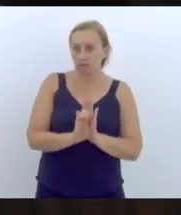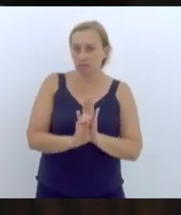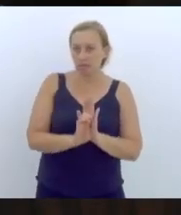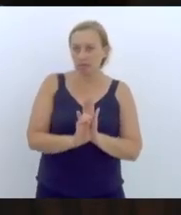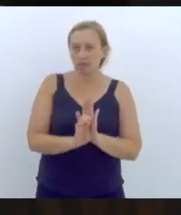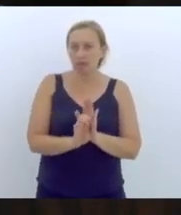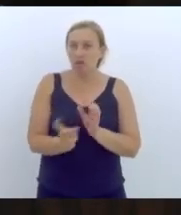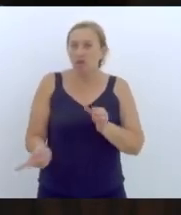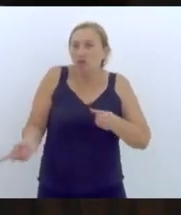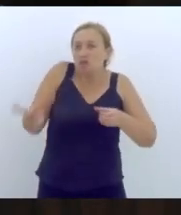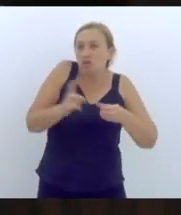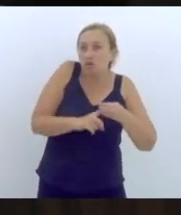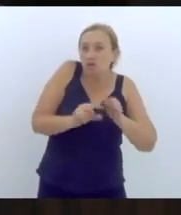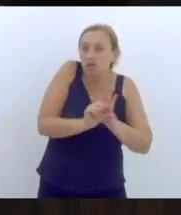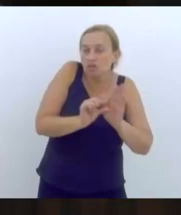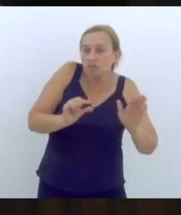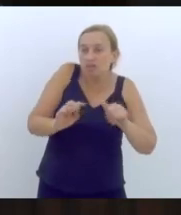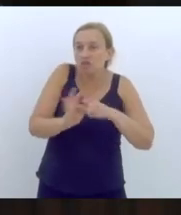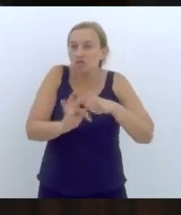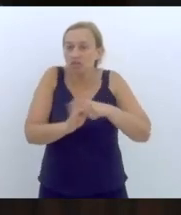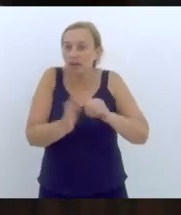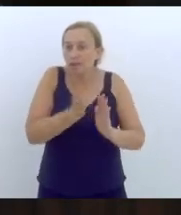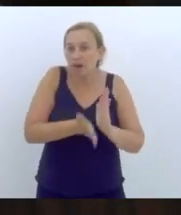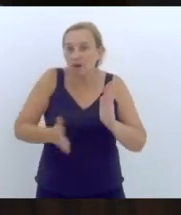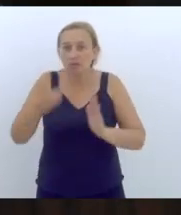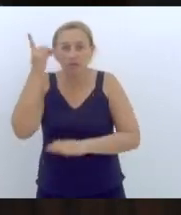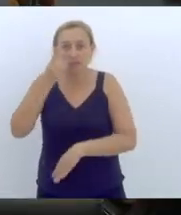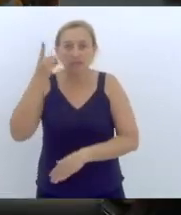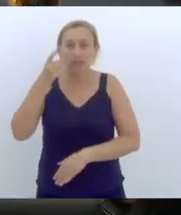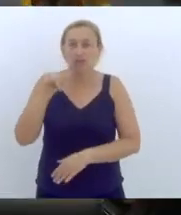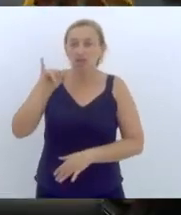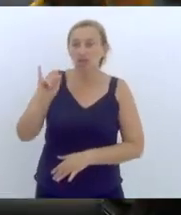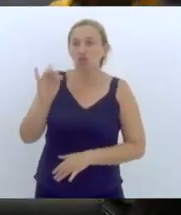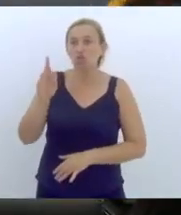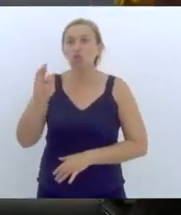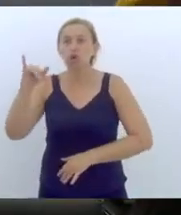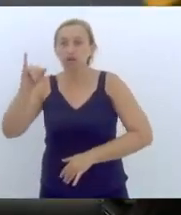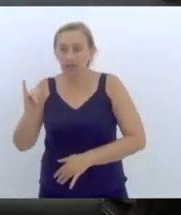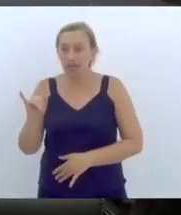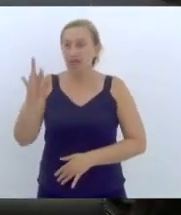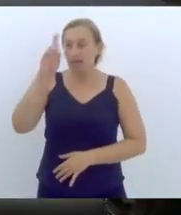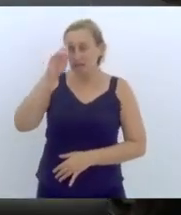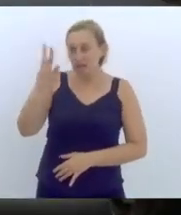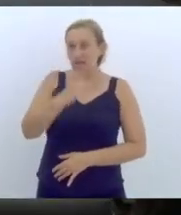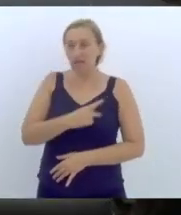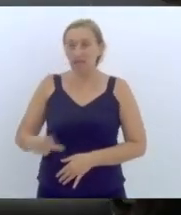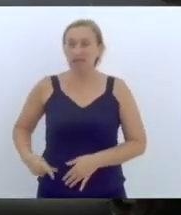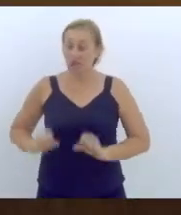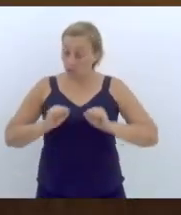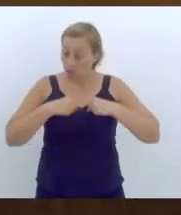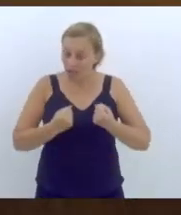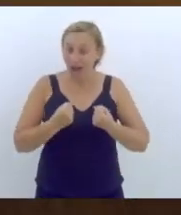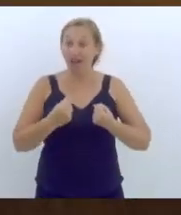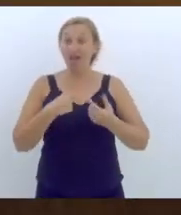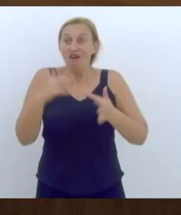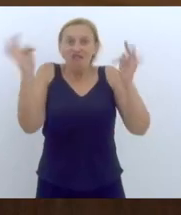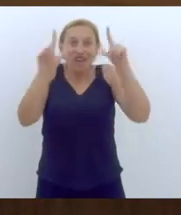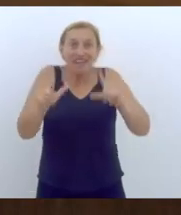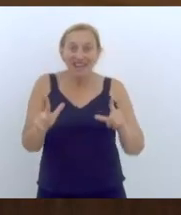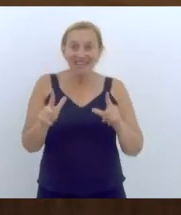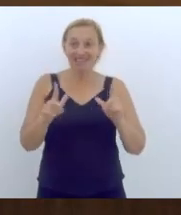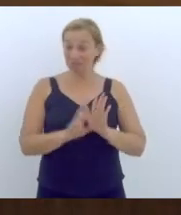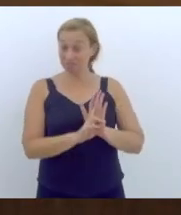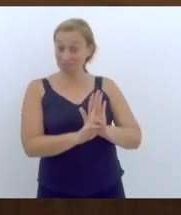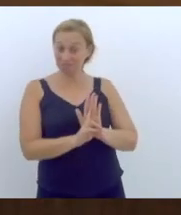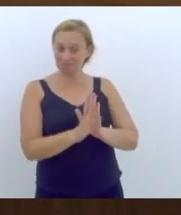e retorna às comissões técnicas. Pela ordem, deputado Yuri. Senhora Presidenta, primeiro reforçar o quanto estou feliz e